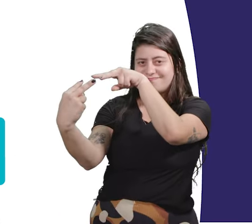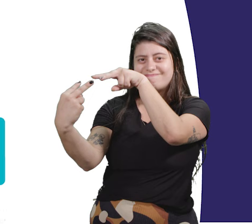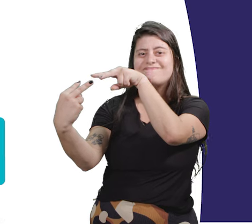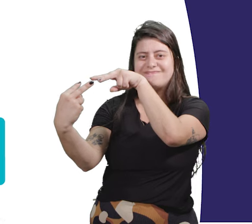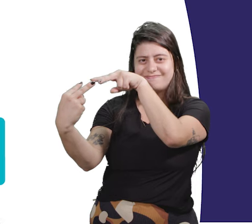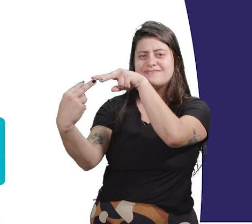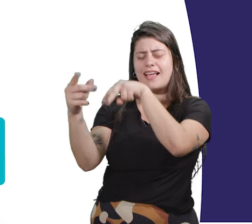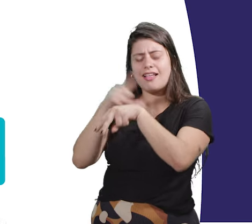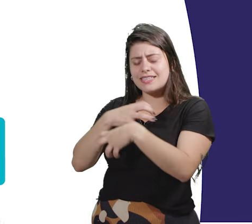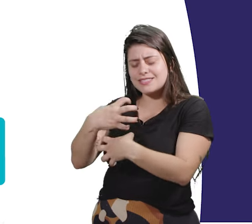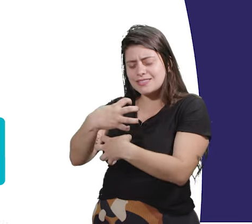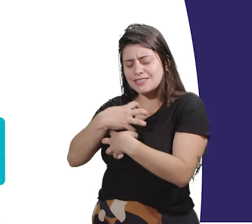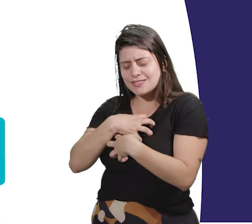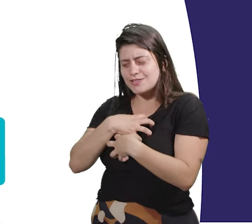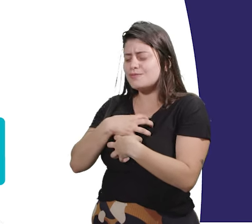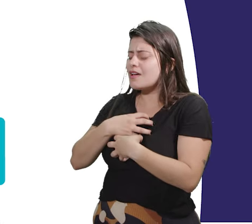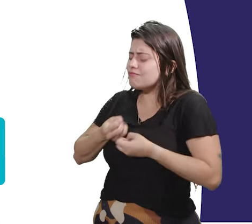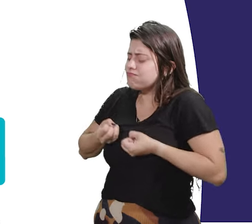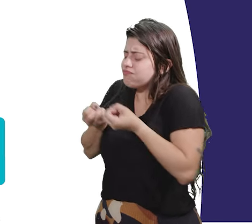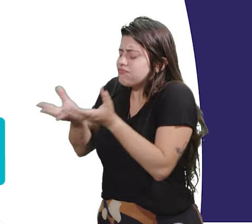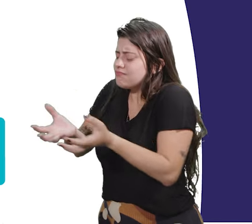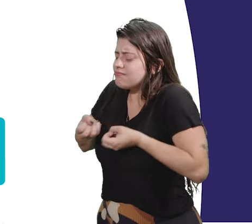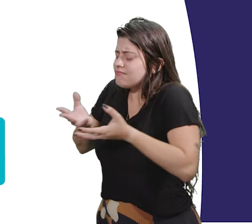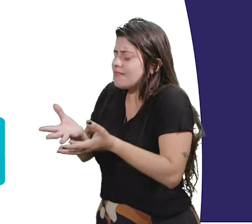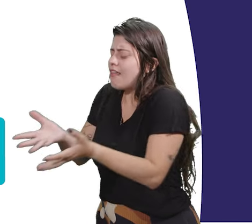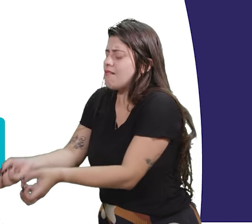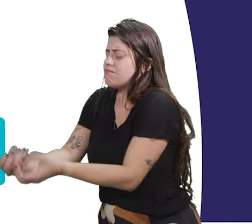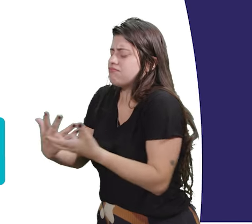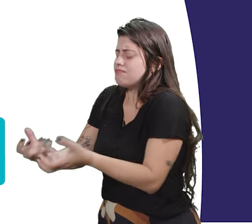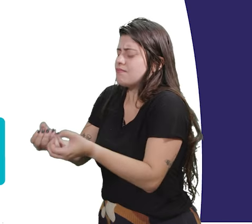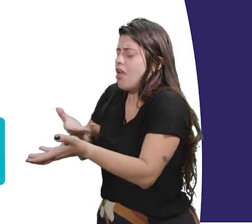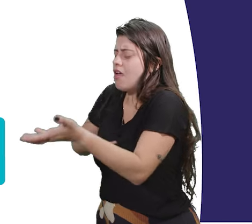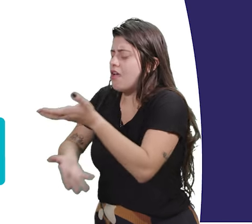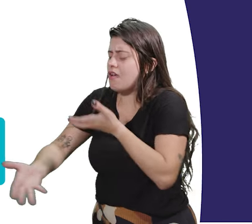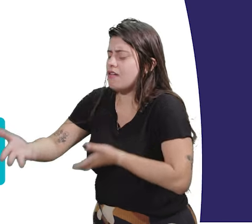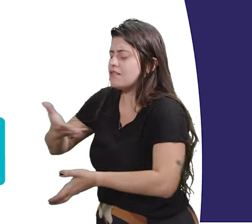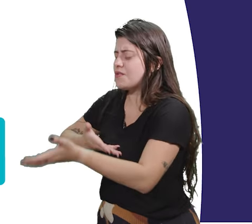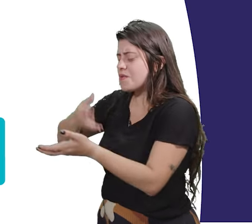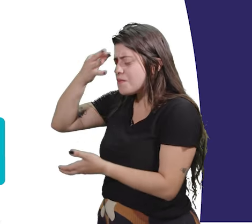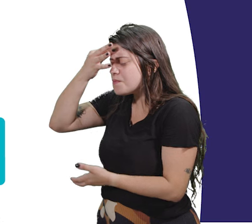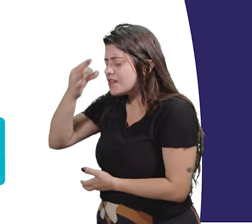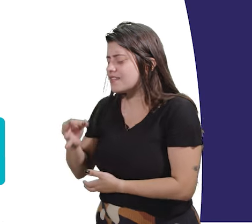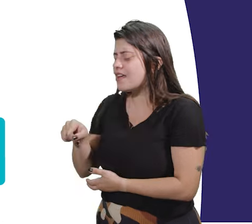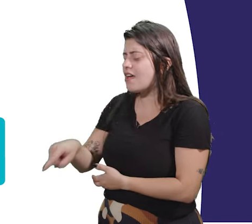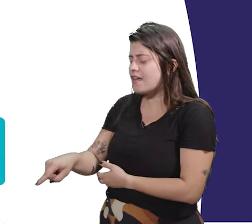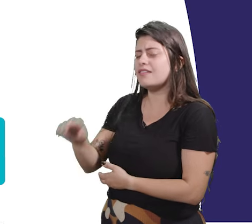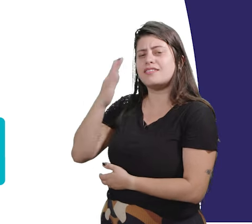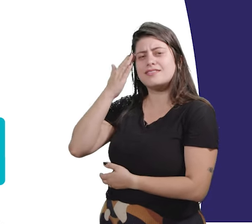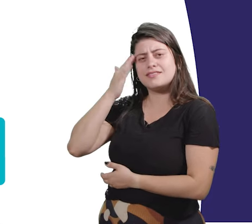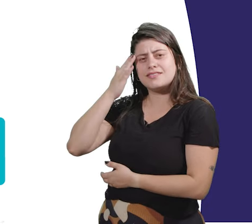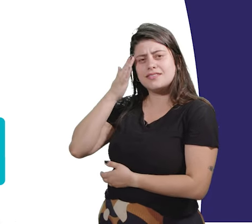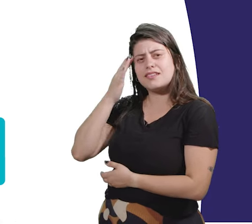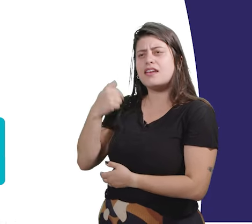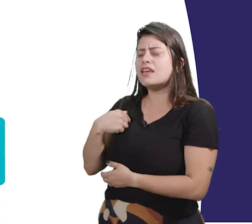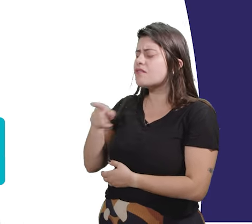os seus sentimentos, né? Expressar compreensão pelo que ela está sentindo e nomear os sentimentos. Olha, o